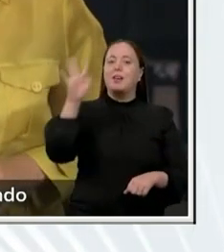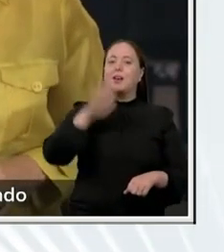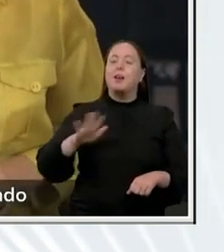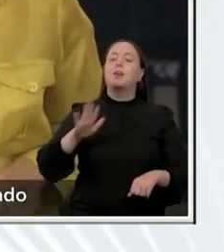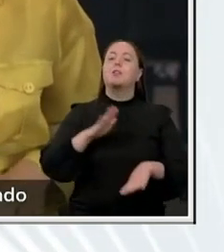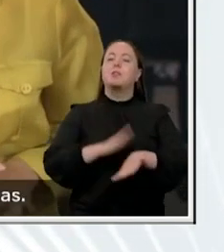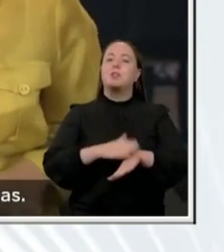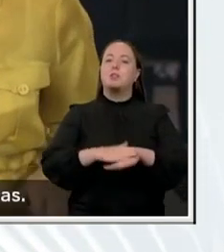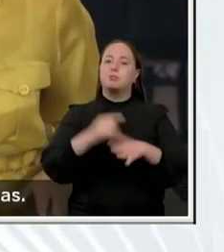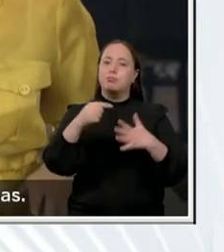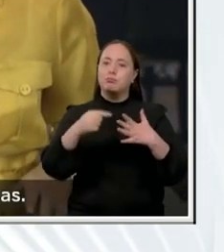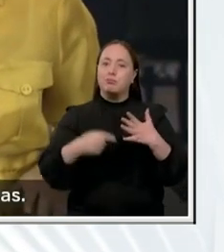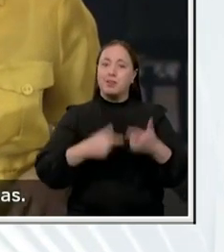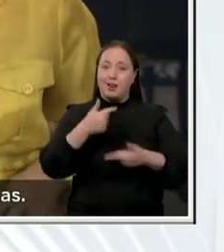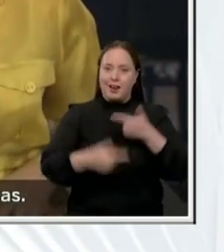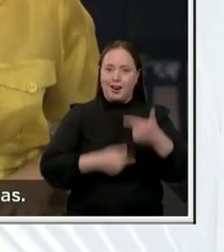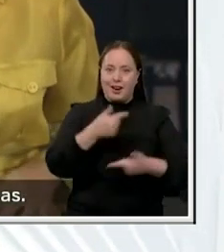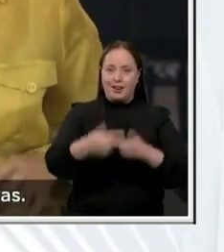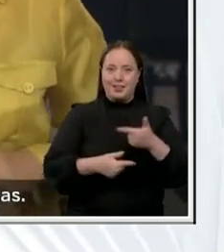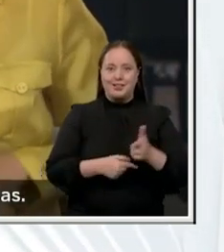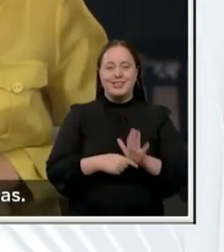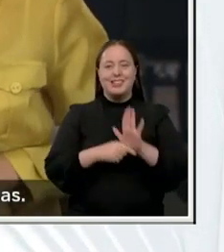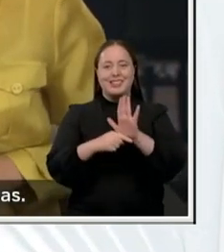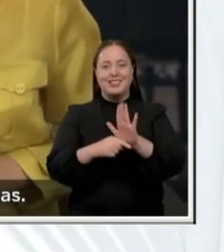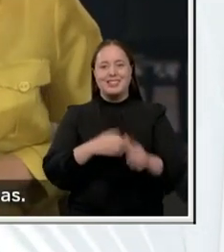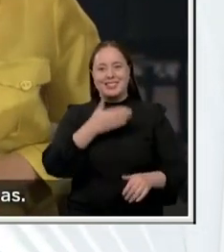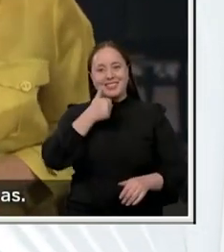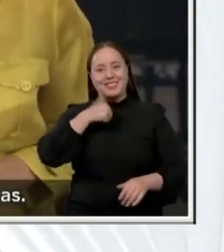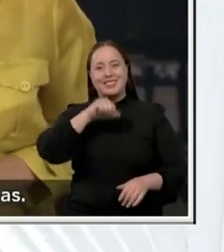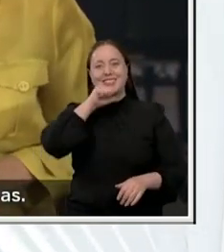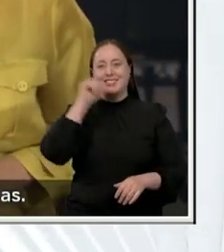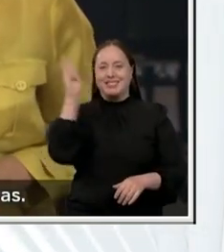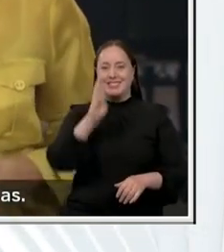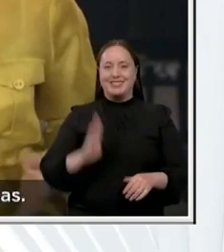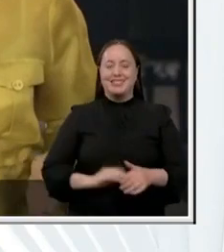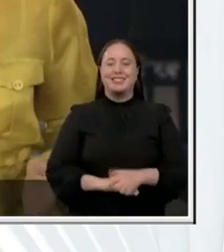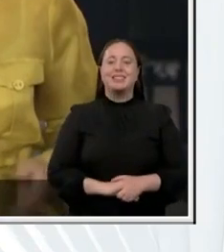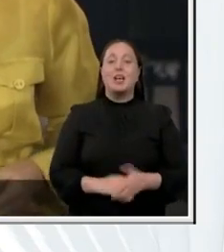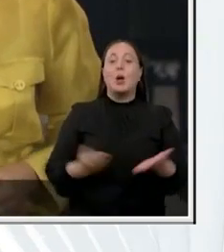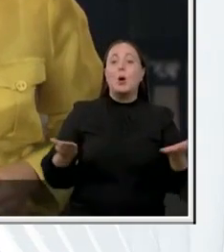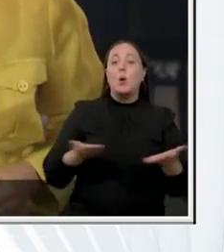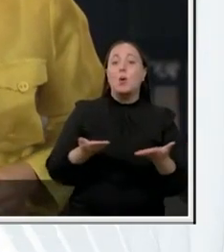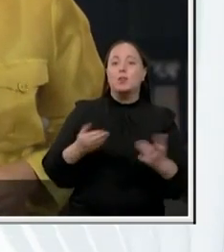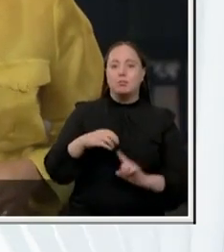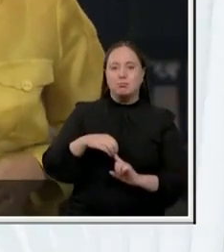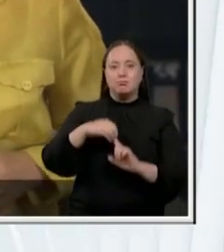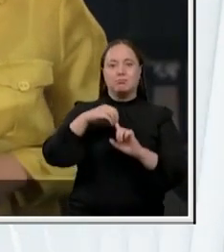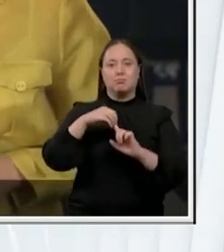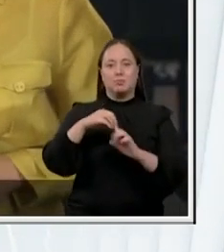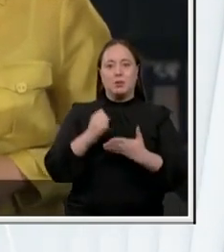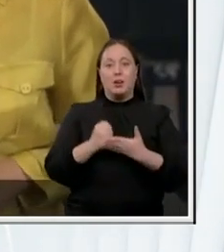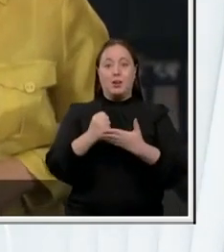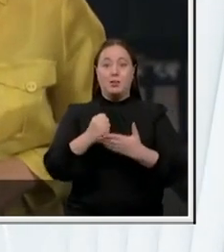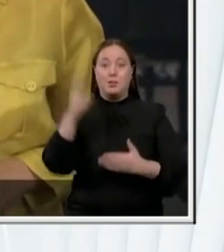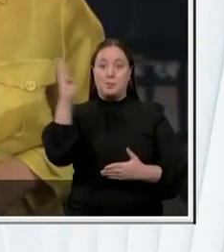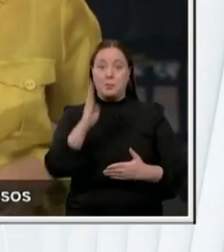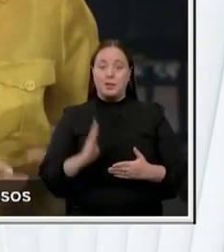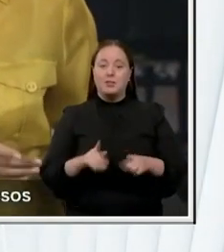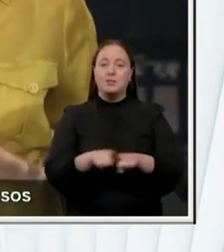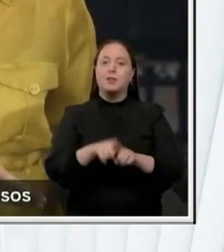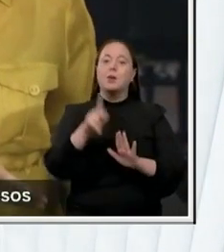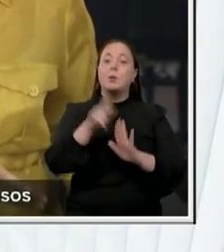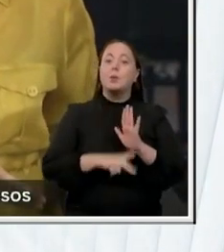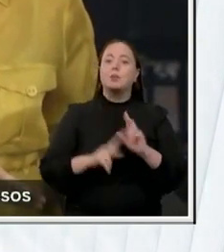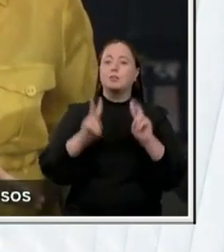eleitoreiras que a primeira-dama se apresentou como uma mãe sensível com uma mulher conhecedora das dificuldades de tantas mães brasileiras